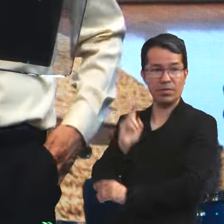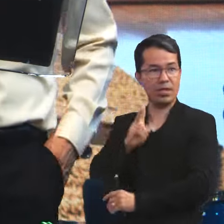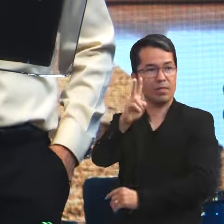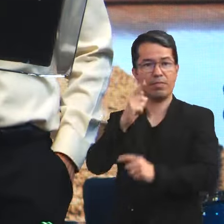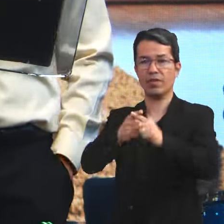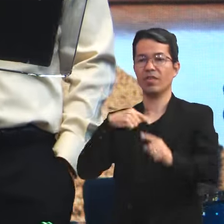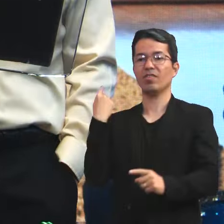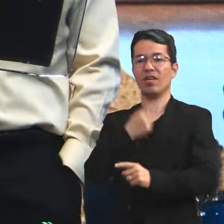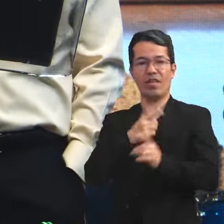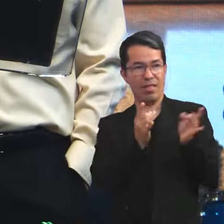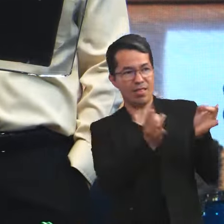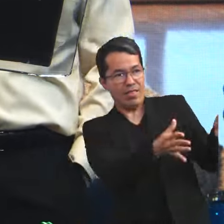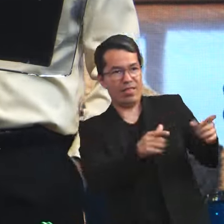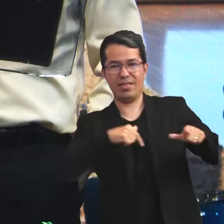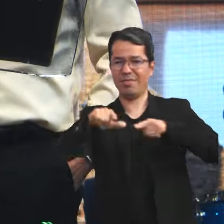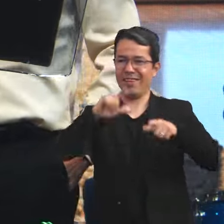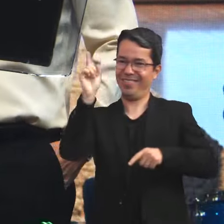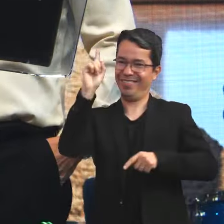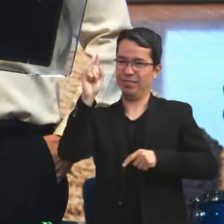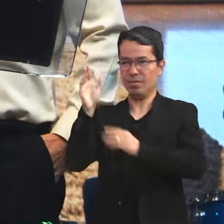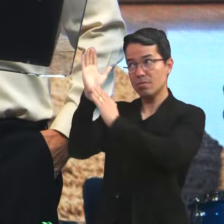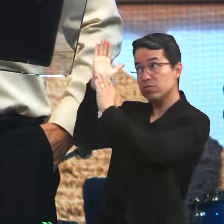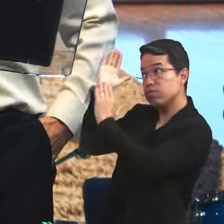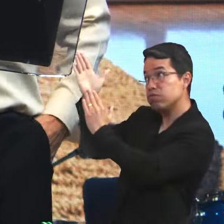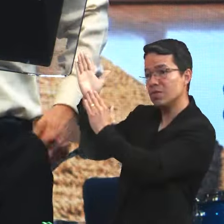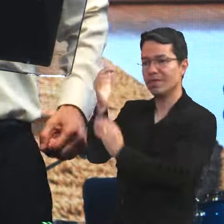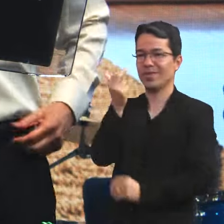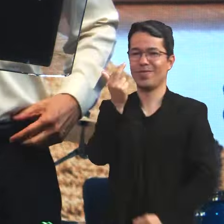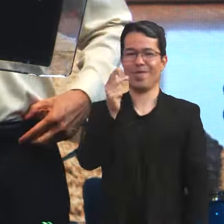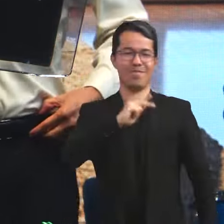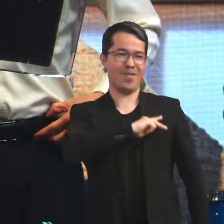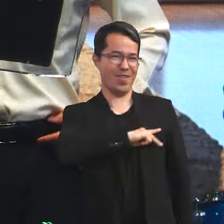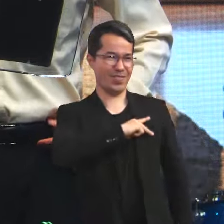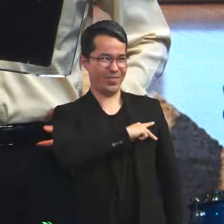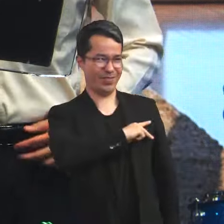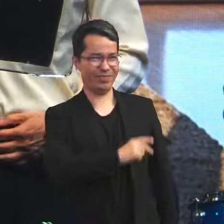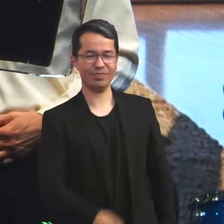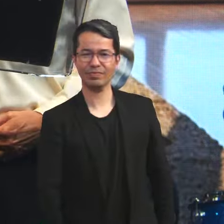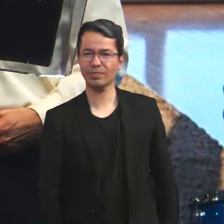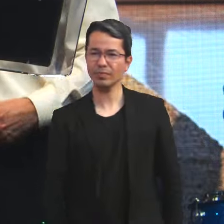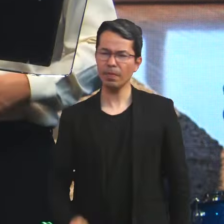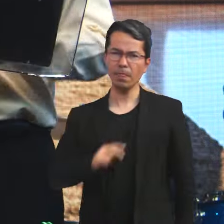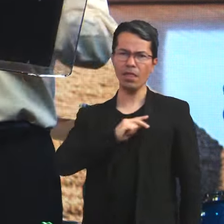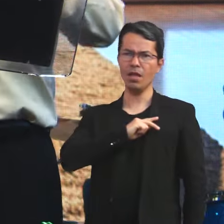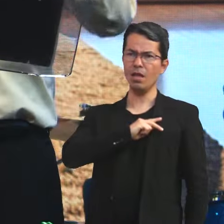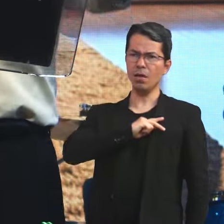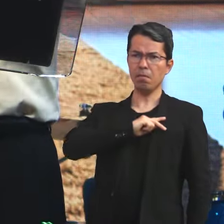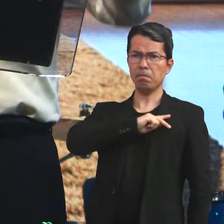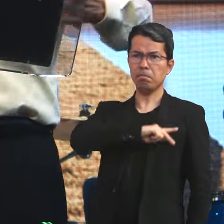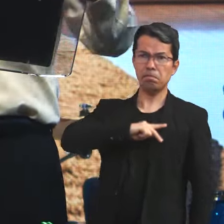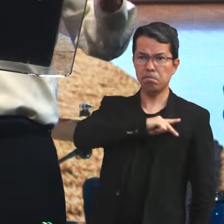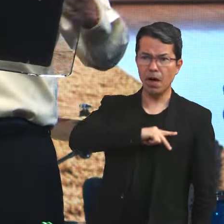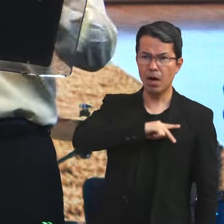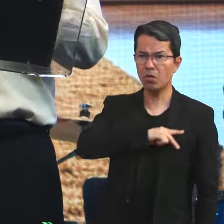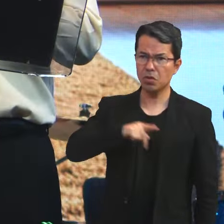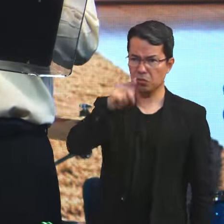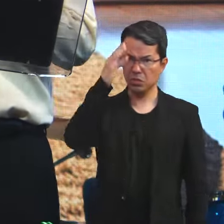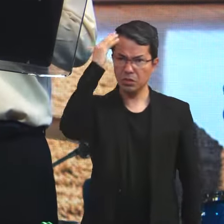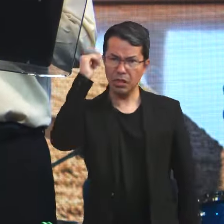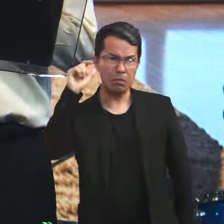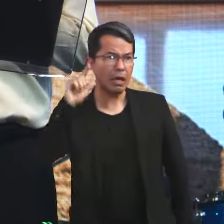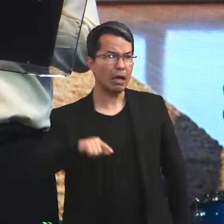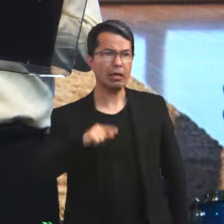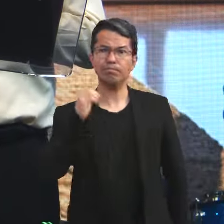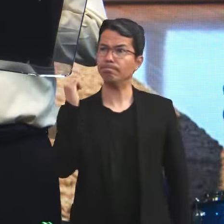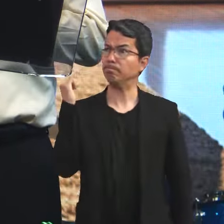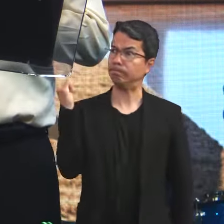pao forma que pao foi uma Persona queo para avançar Reino